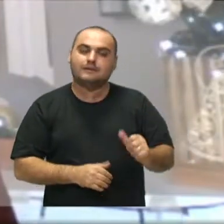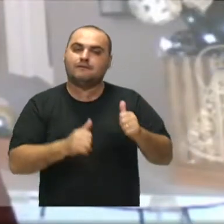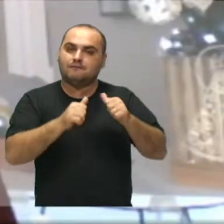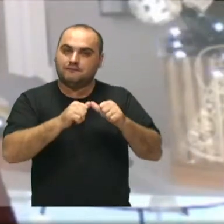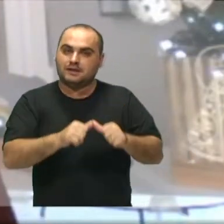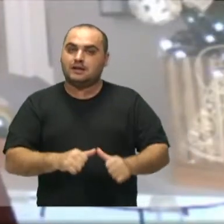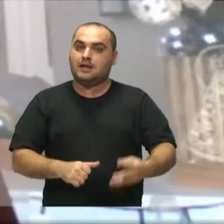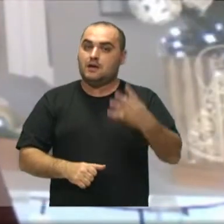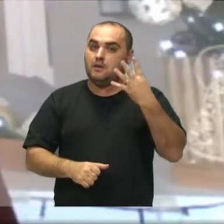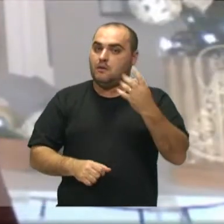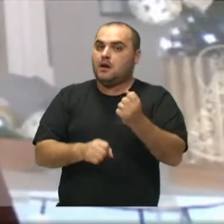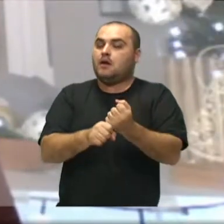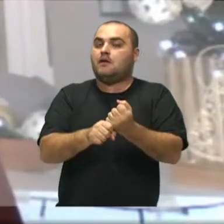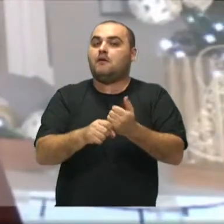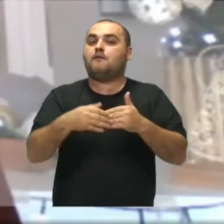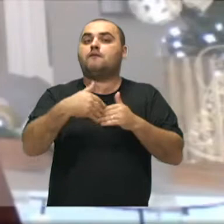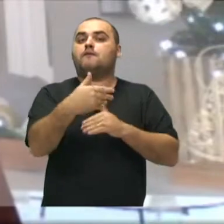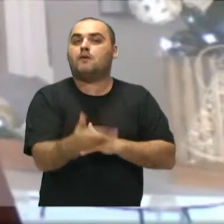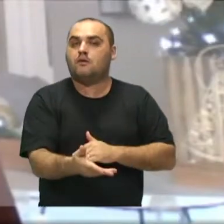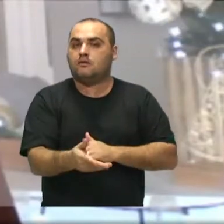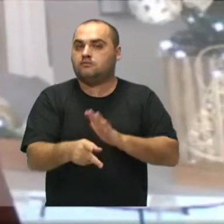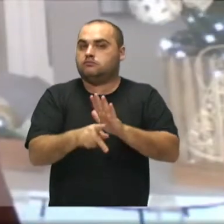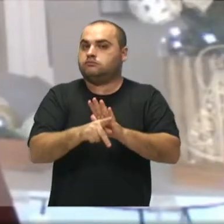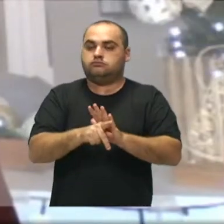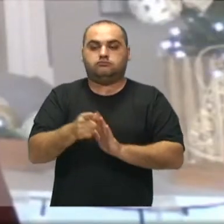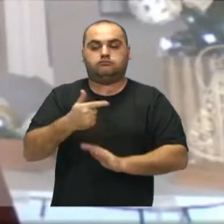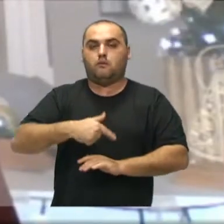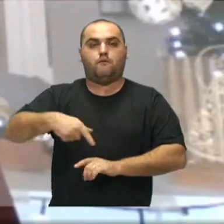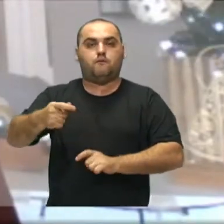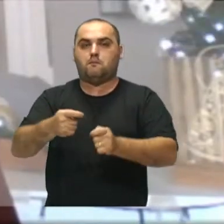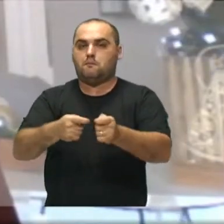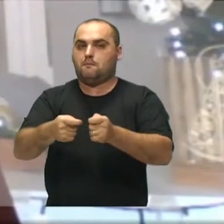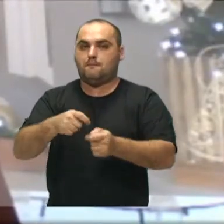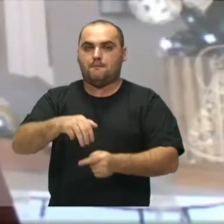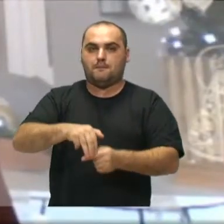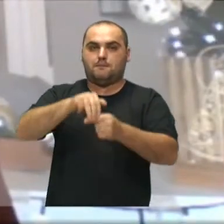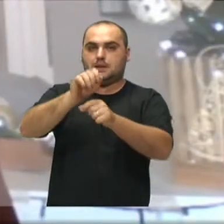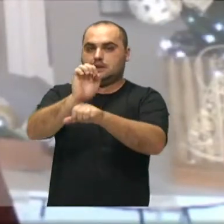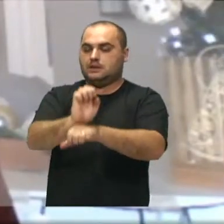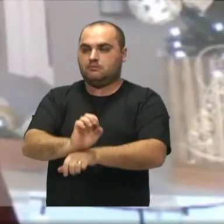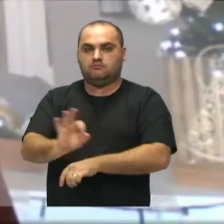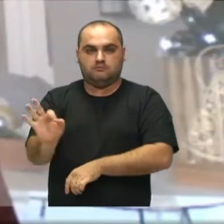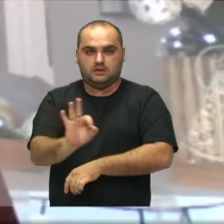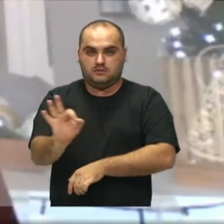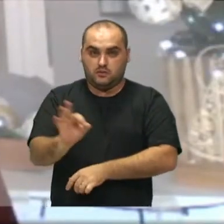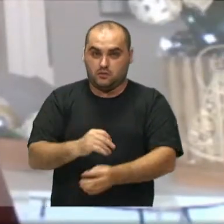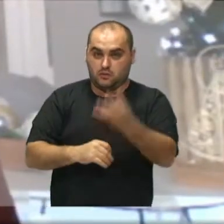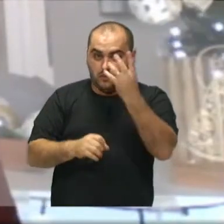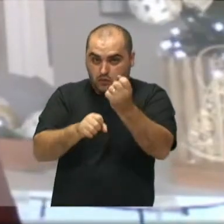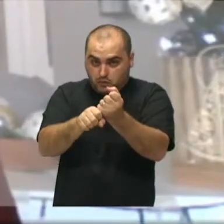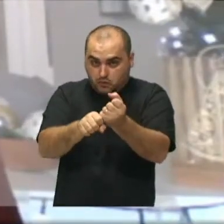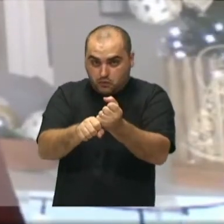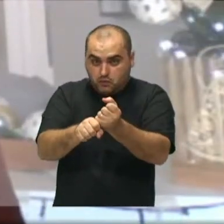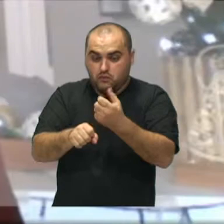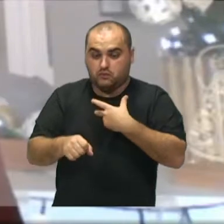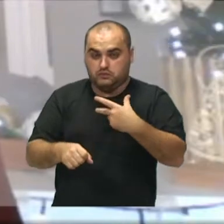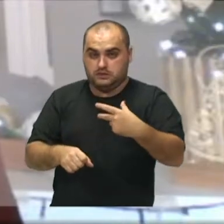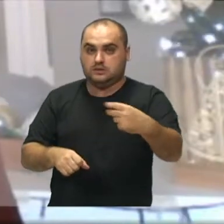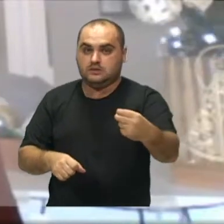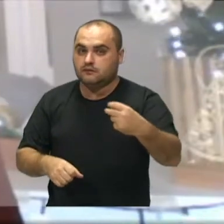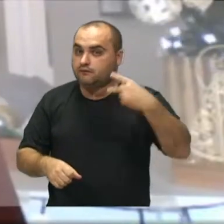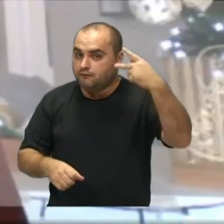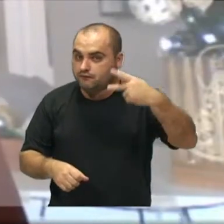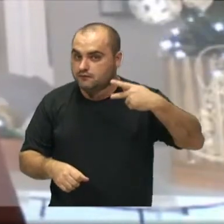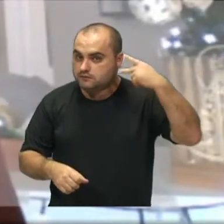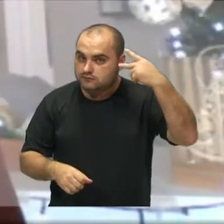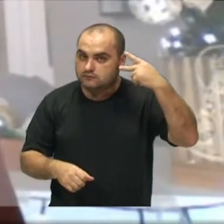sou advogada, eu nunca ocupei uma cadeira na administração municipal, estadual. Então, durante esses 4 anos, quando eu deixei de ser